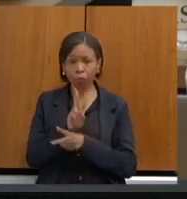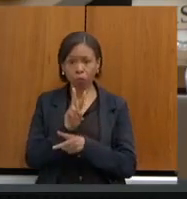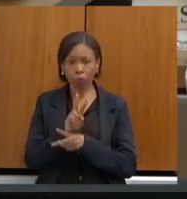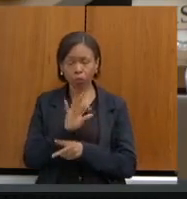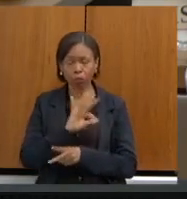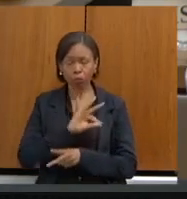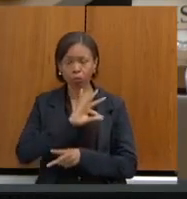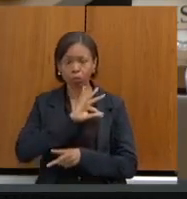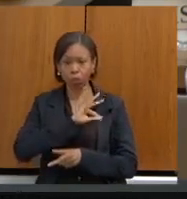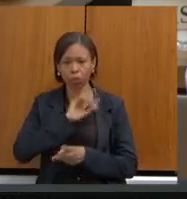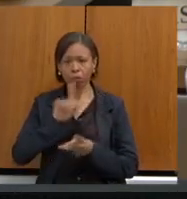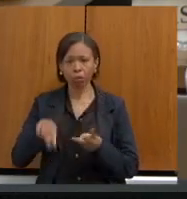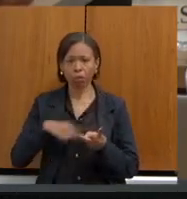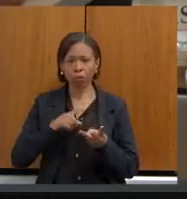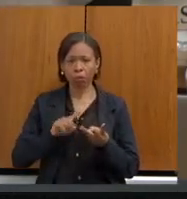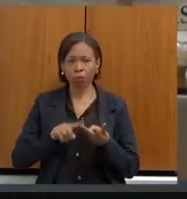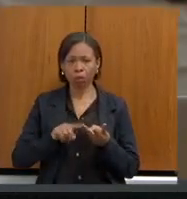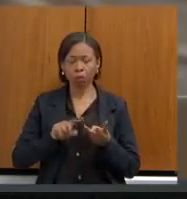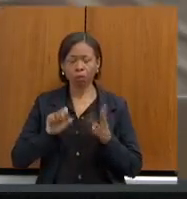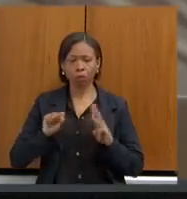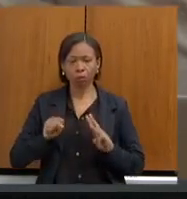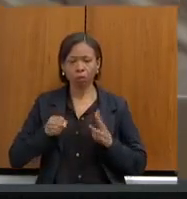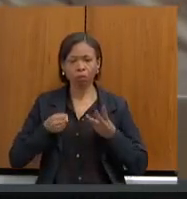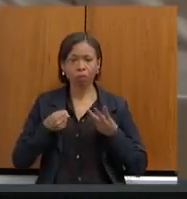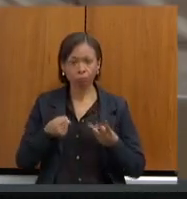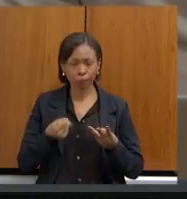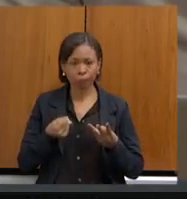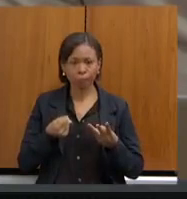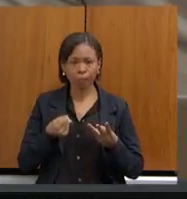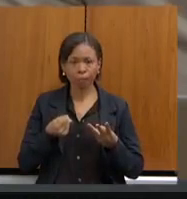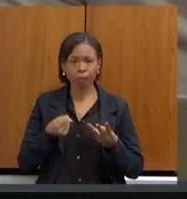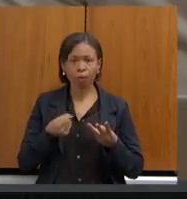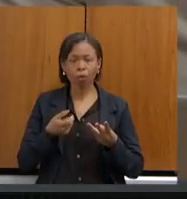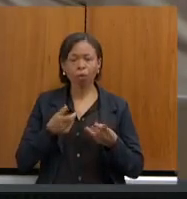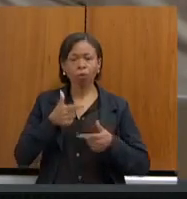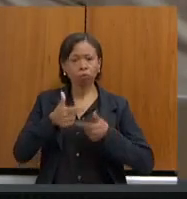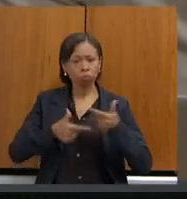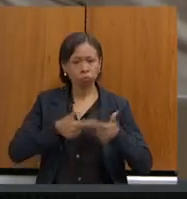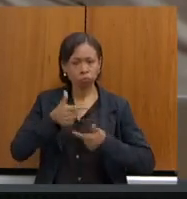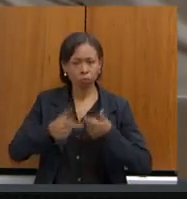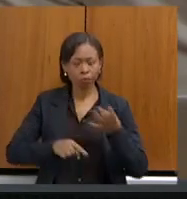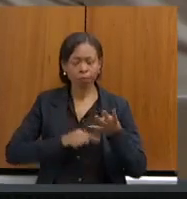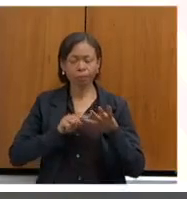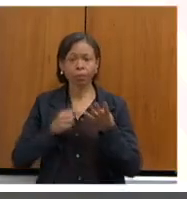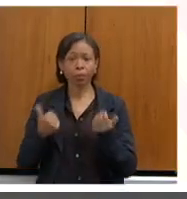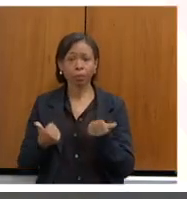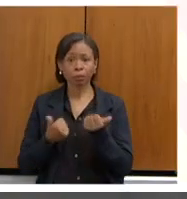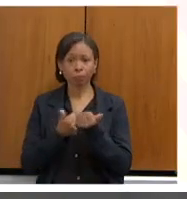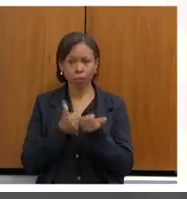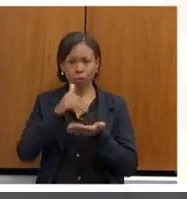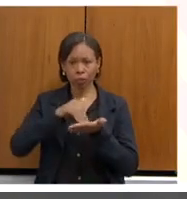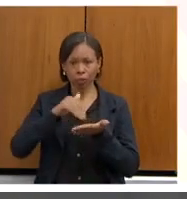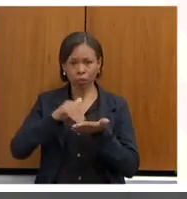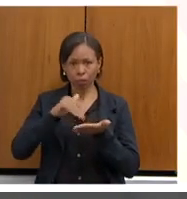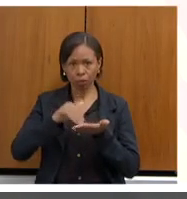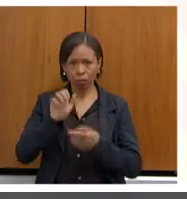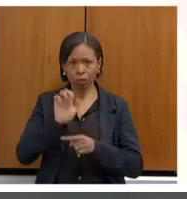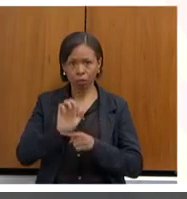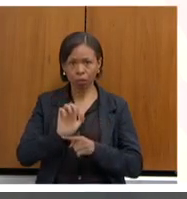sua família e da potencialização da capacidade operacional e apoio a secretaria do estado de saúde